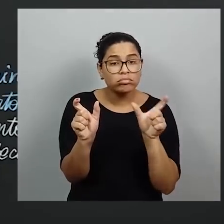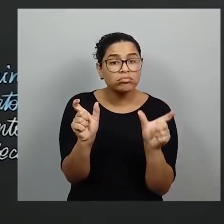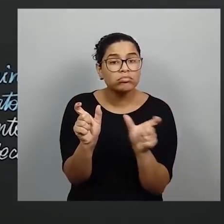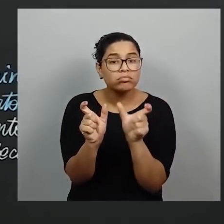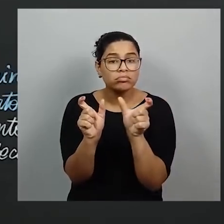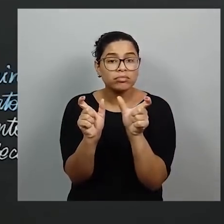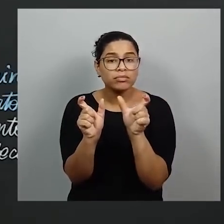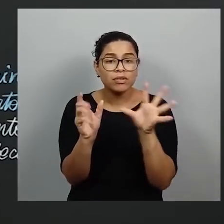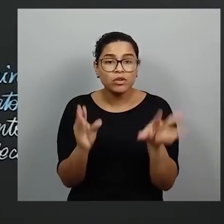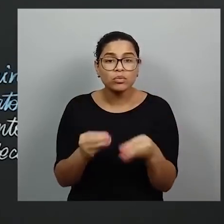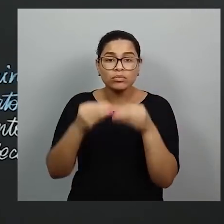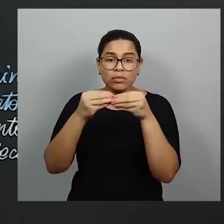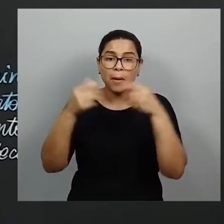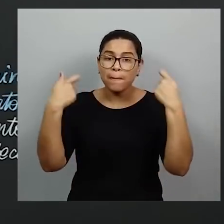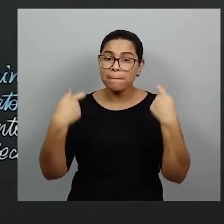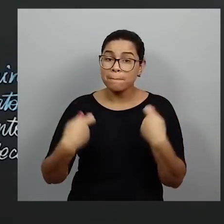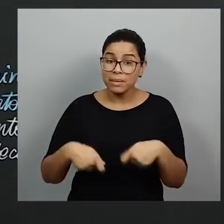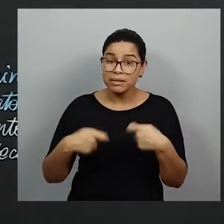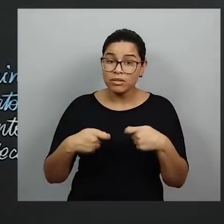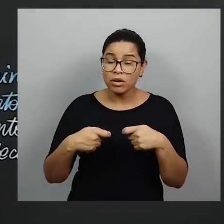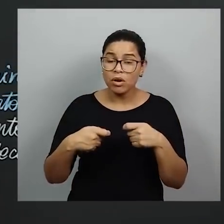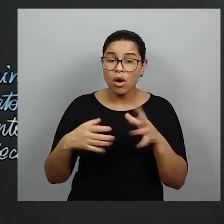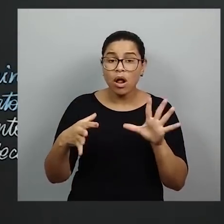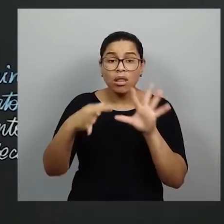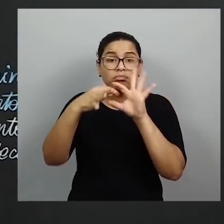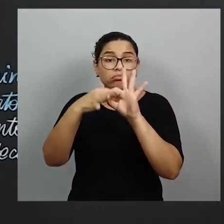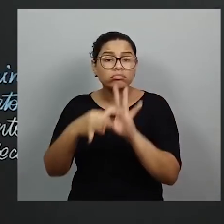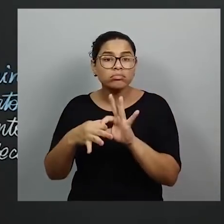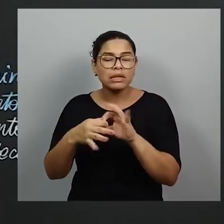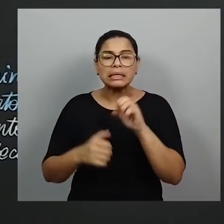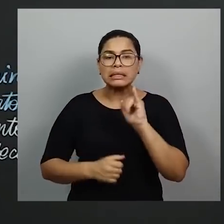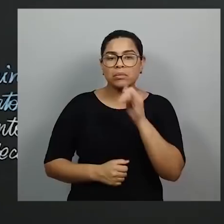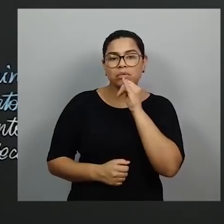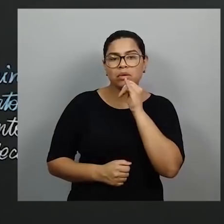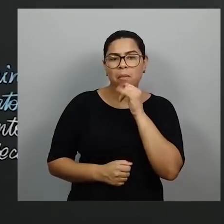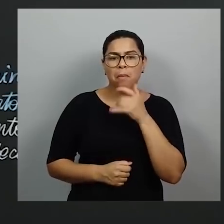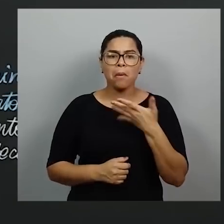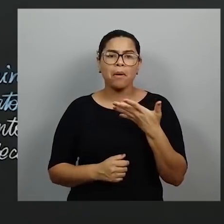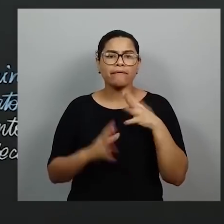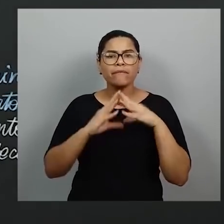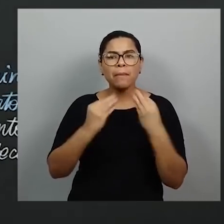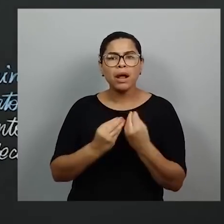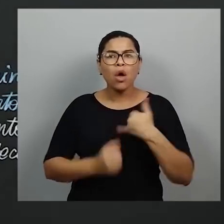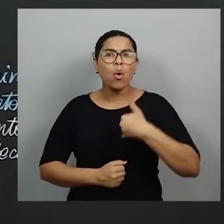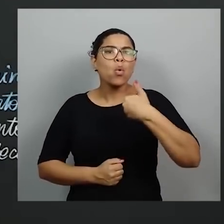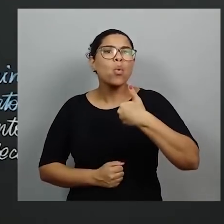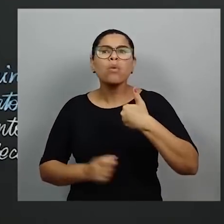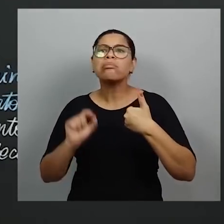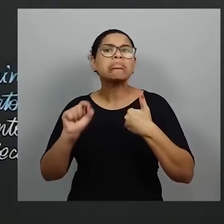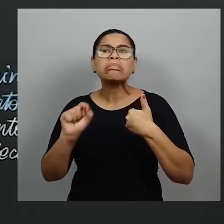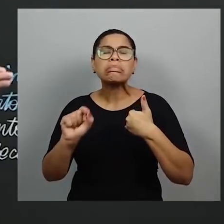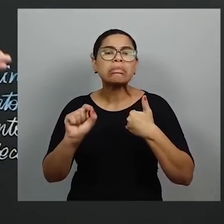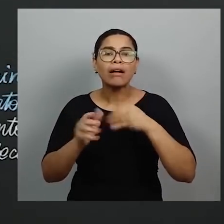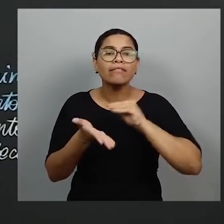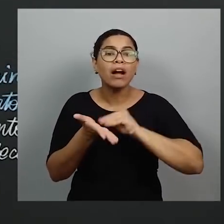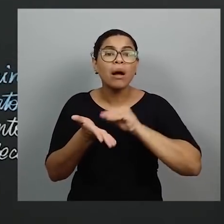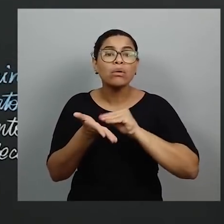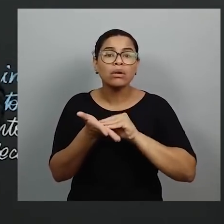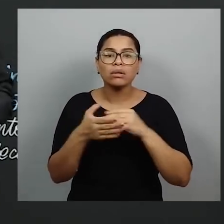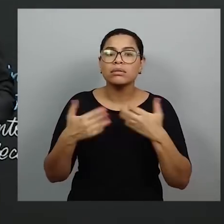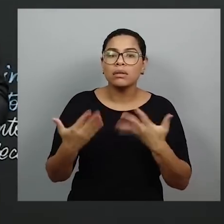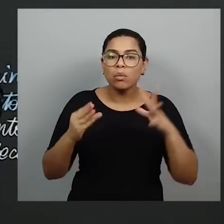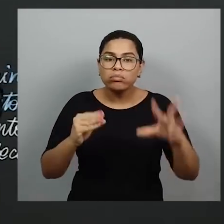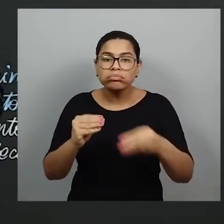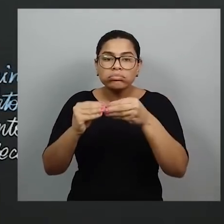complemento nominal. A gente pode dizer que houve uma necessidade de complemento. Se eu dissesse simplesmente que os pais têm orgulho, orgulho de quê? Orgulho de quem? Então, quando eu